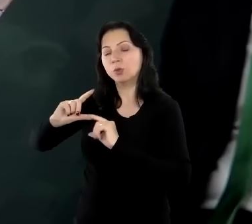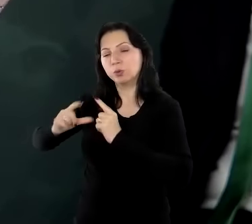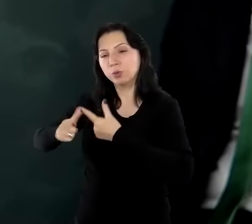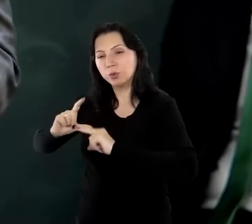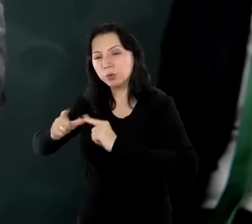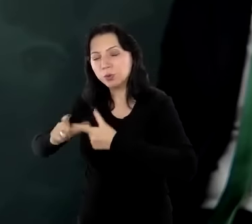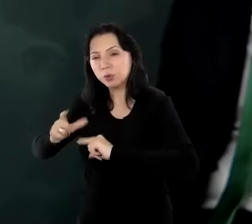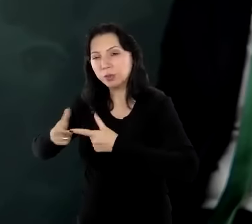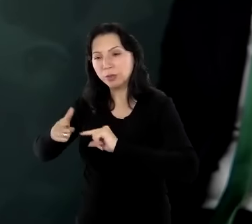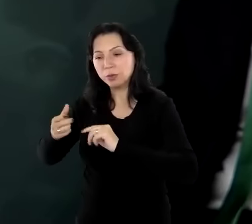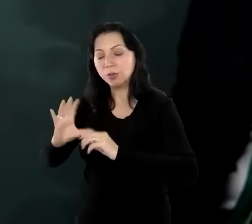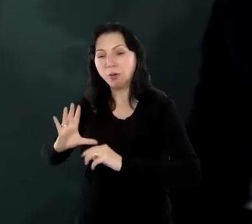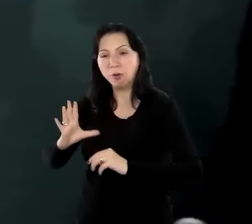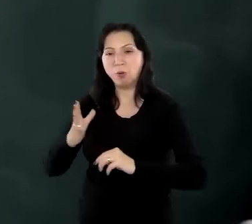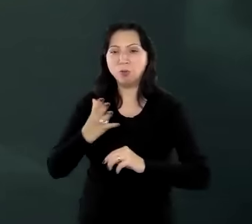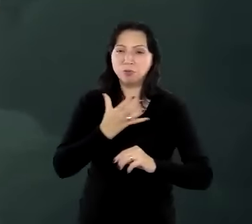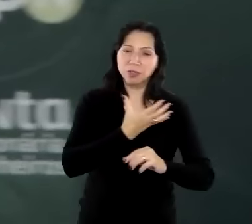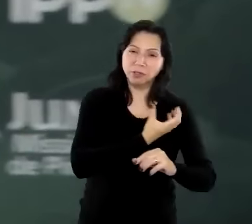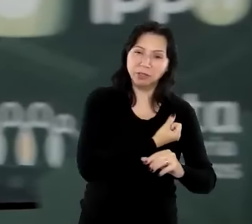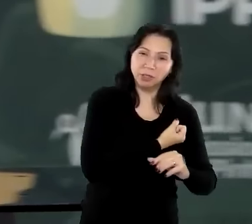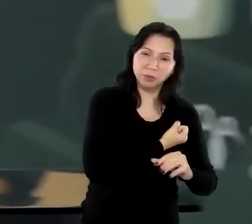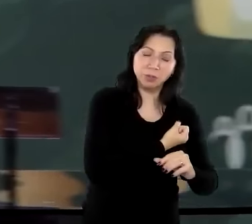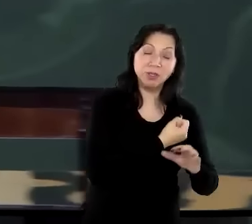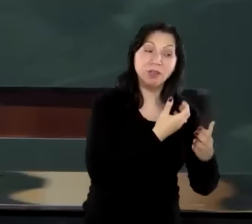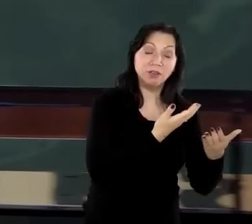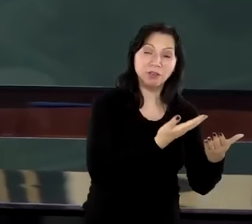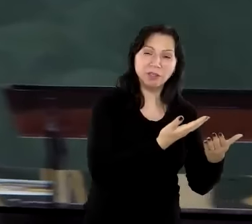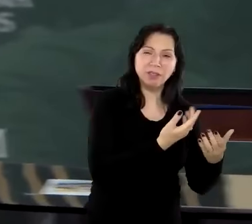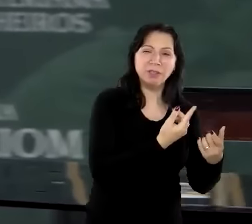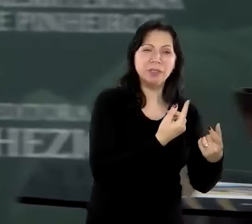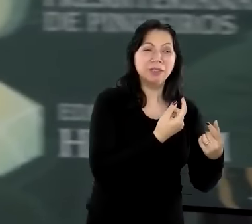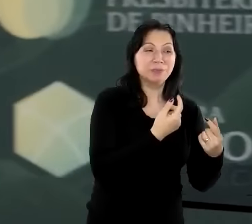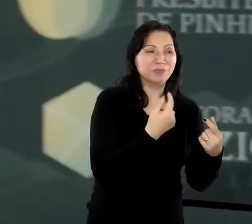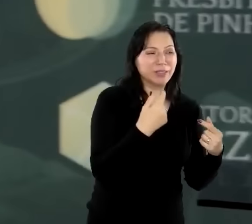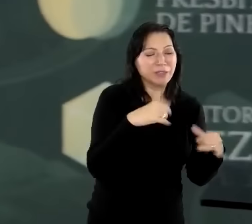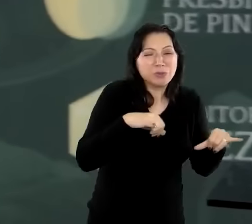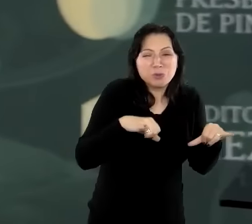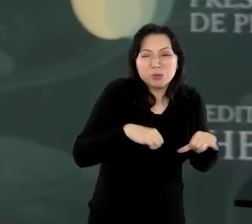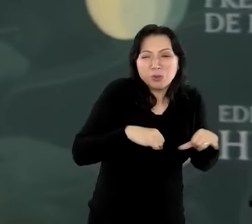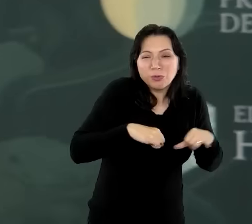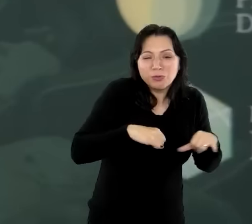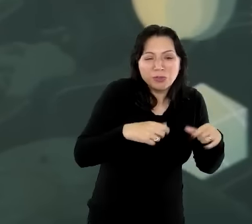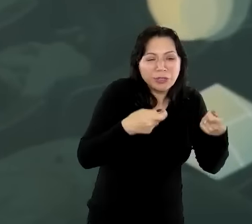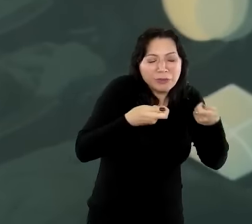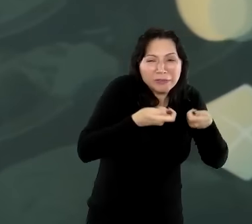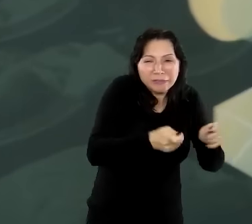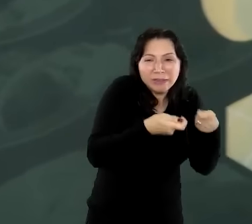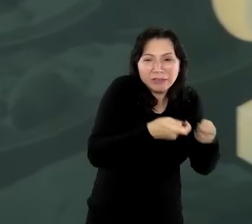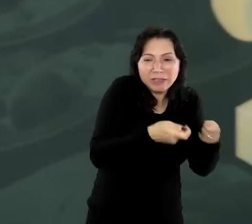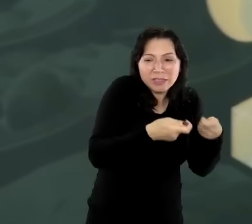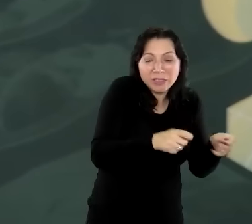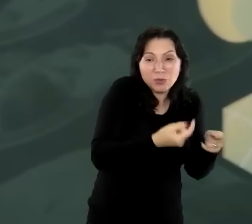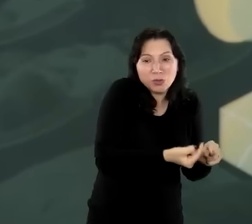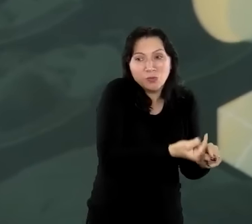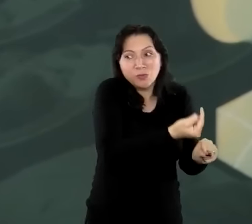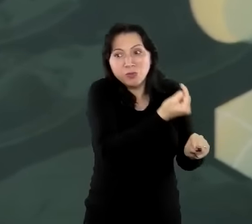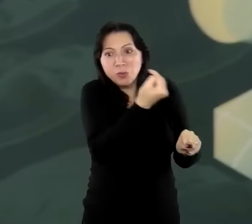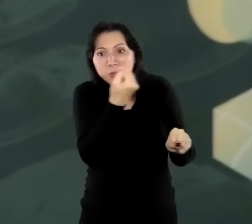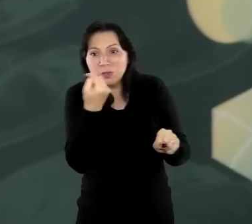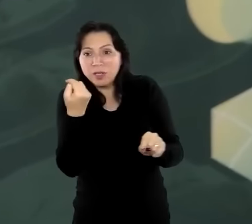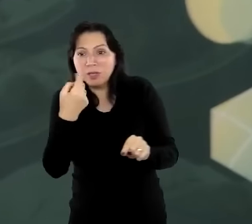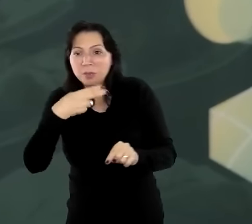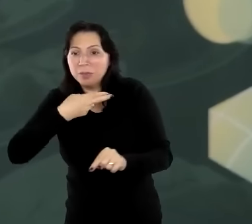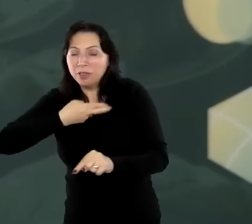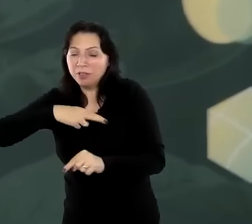veterotestamentários e levíticos, não, esse não é o sacrifício que Deus quer mais, esse sacrifício já cumpriu sua missão, agora cumpriu-se em Cristo, agora Jesus